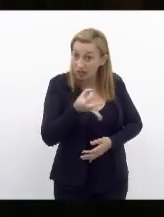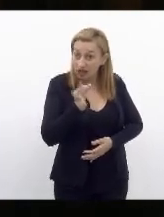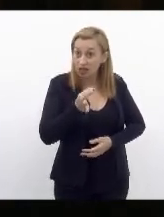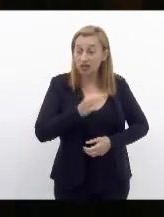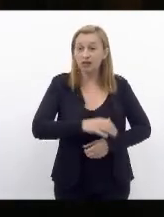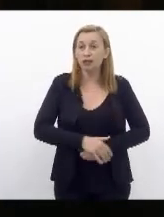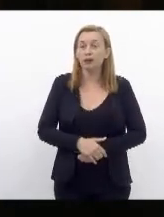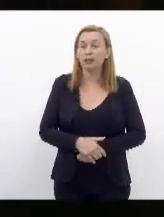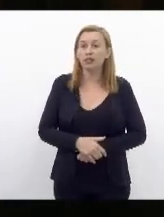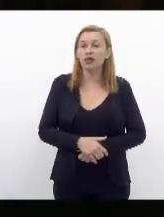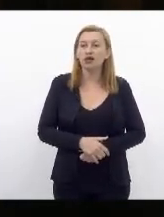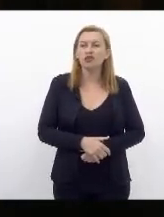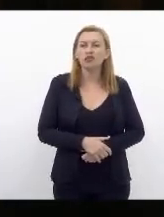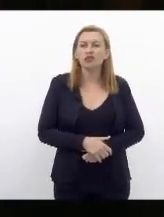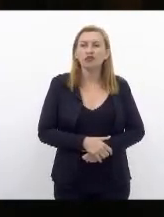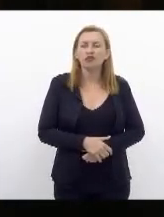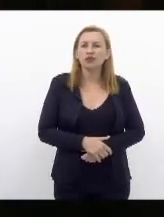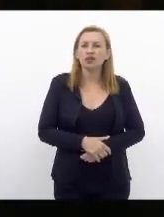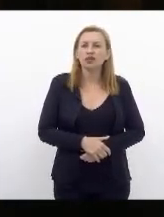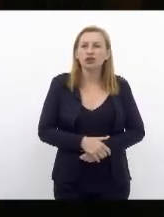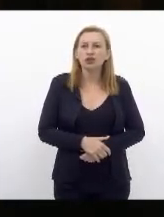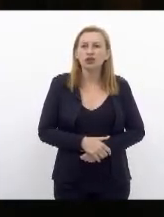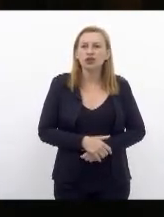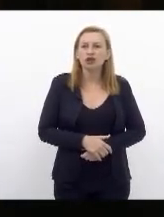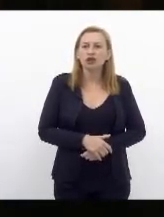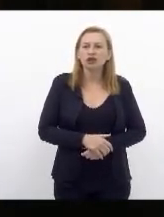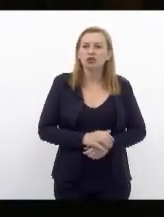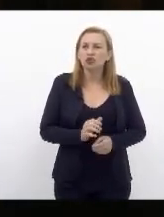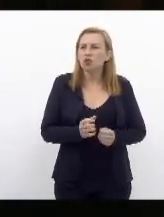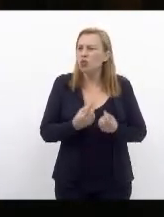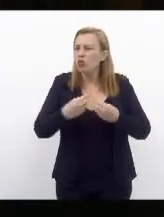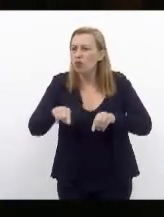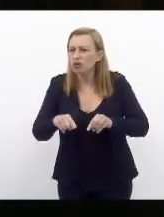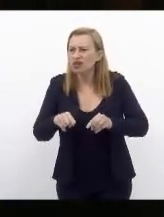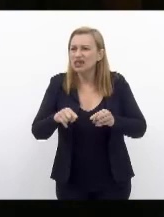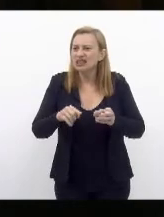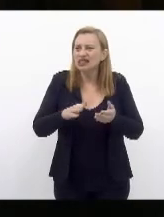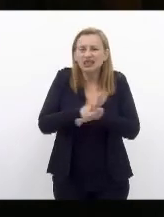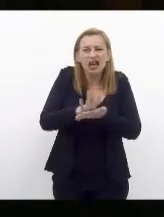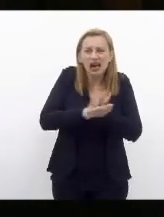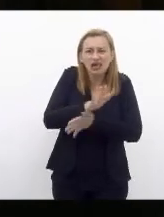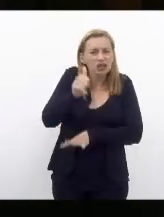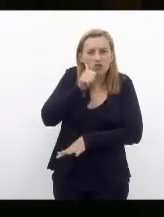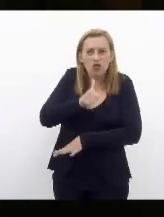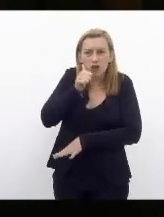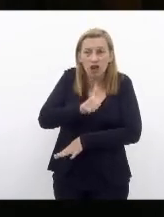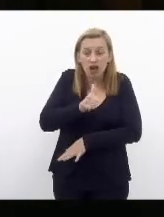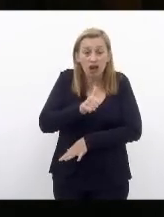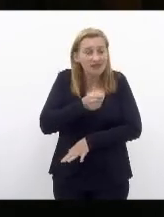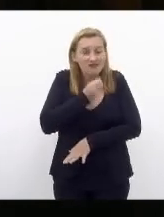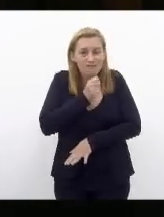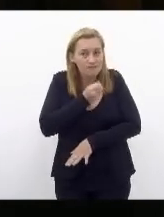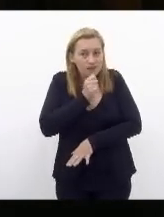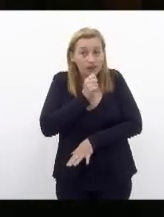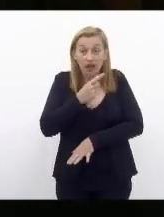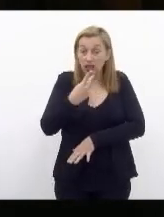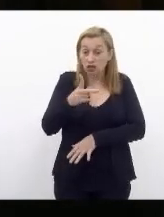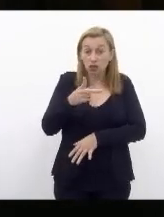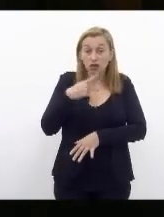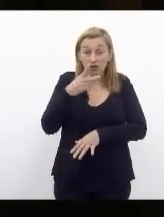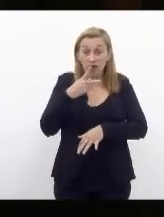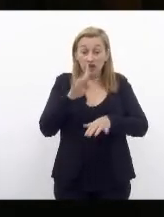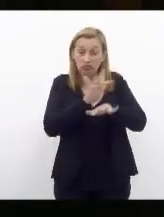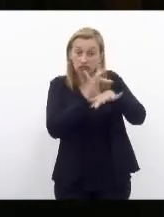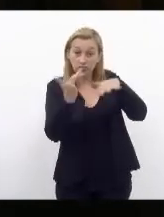Rodrigo Bacelar, que ele não fez afronta nem ataque nenhum a mulher nenhuma. Inclusive, na sua declaração nas redes